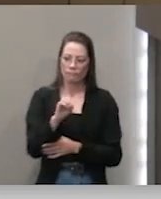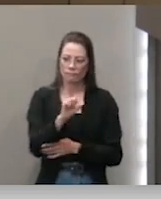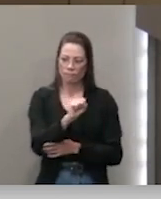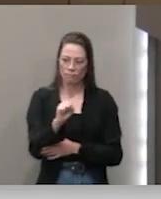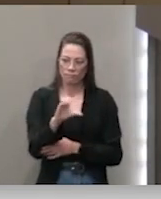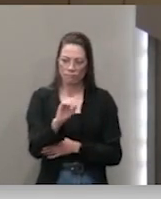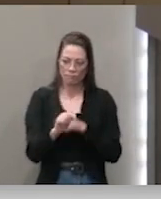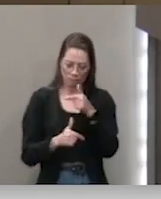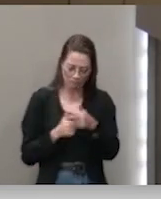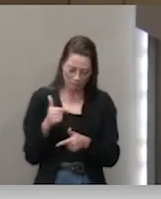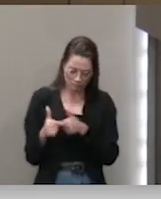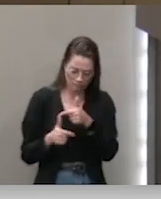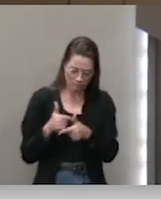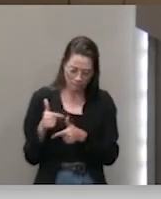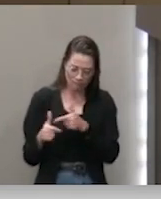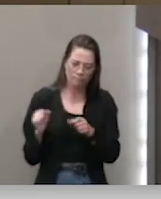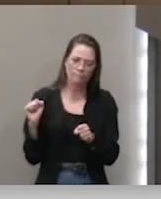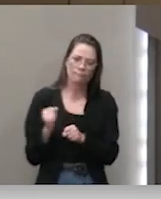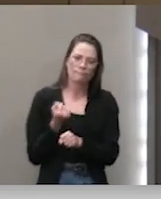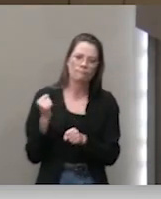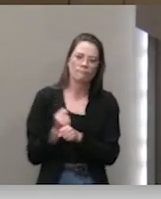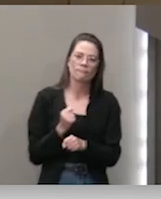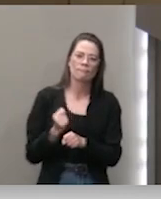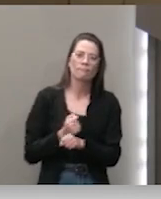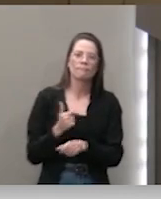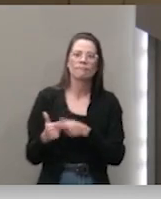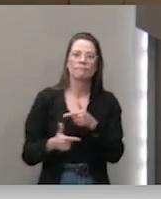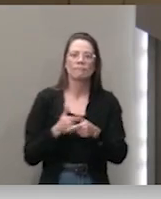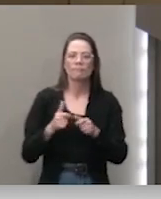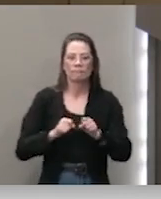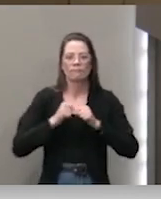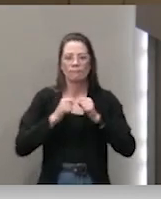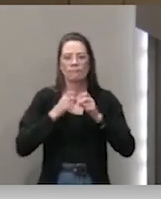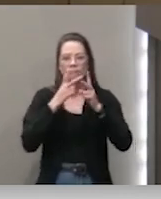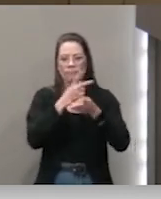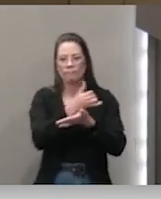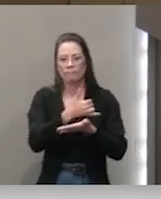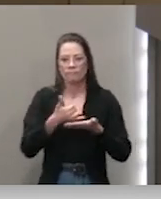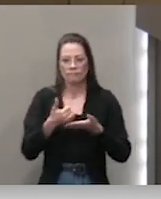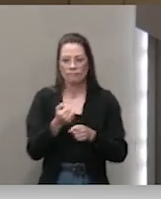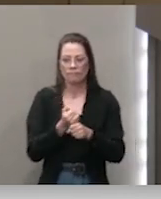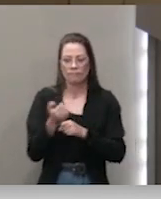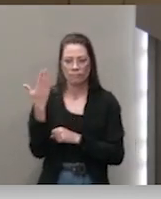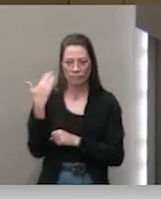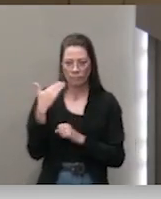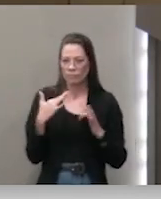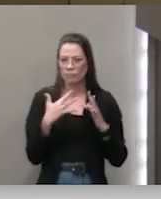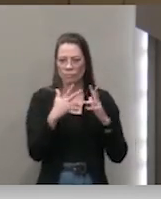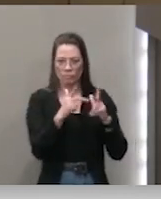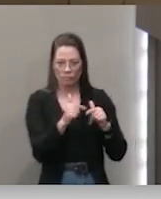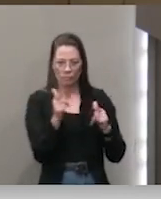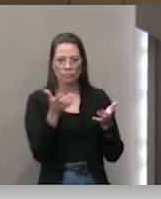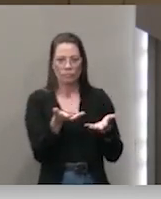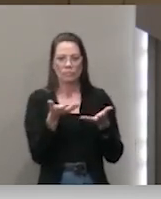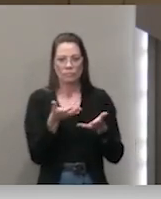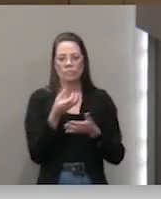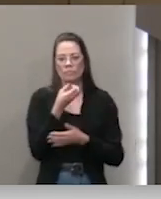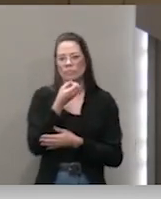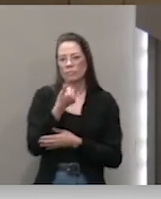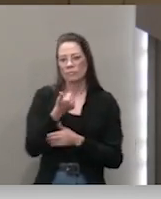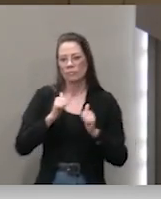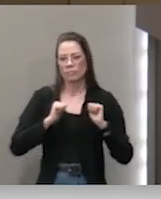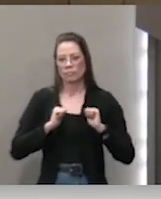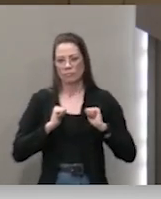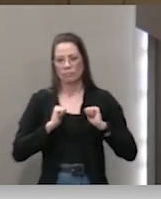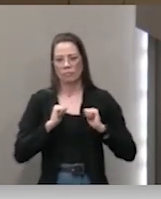que trabalhou arduamente para fortalecer esse asfalto aqui, o ano passado mesmo. Então é mérito de todo mundo que quer o bem, para o bem-estar